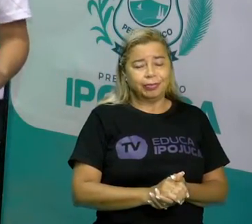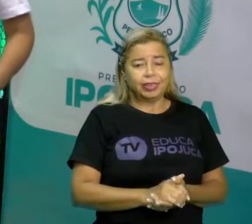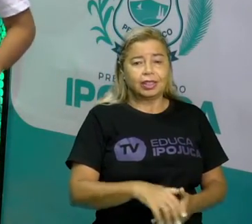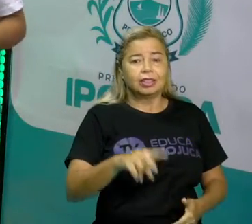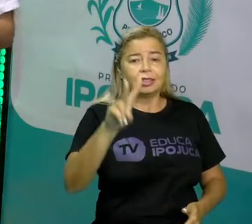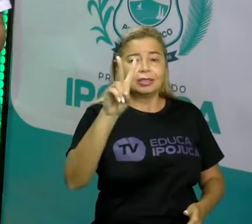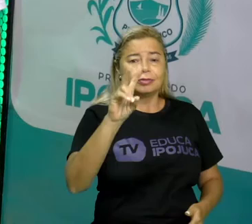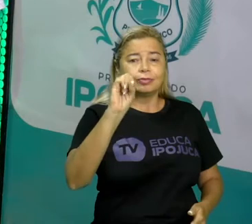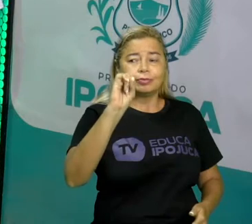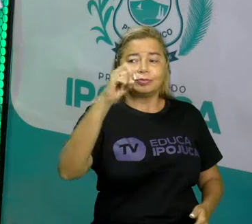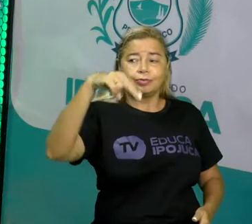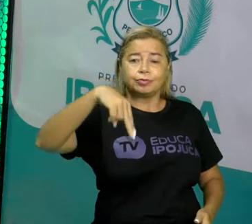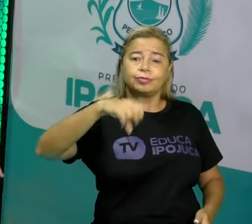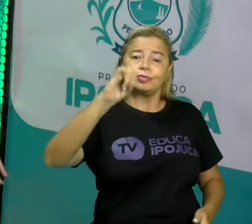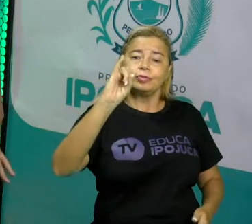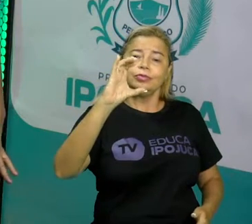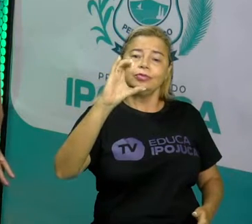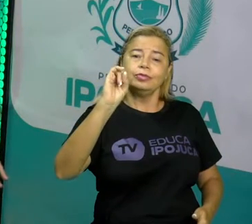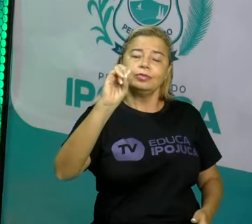poema,